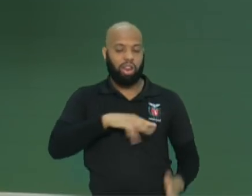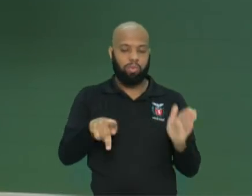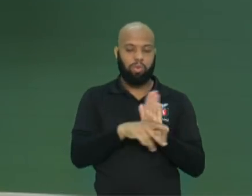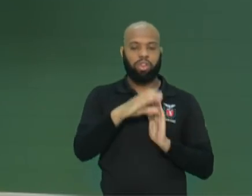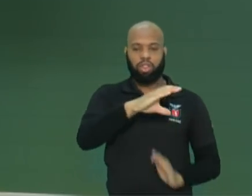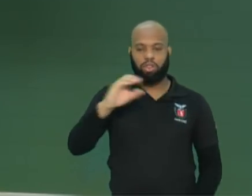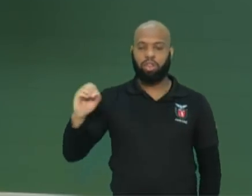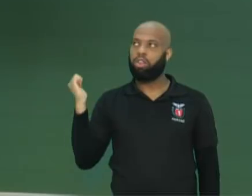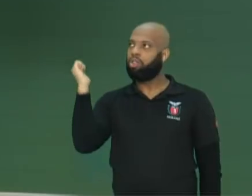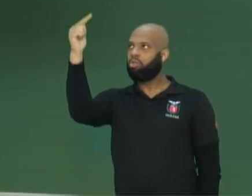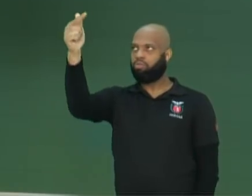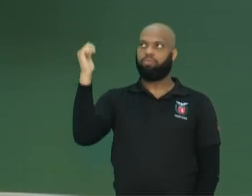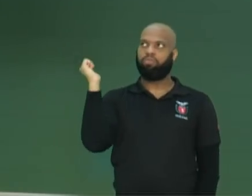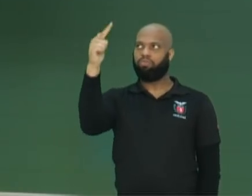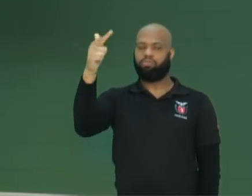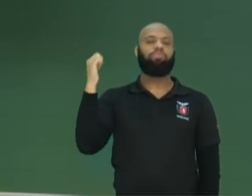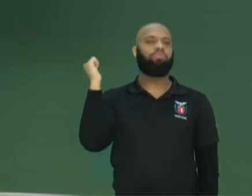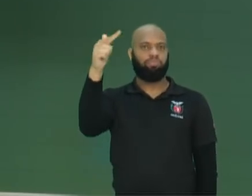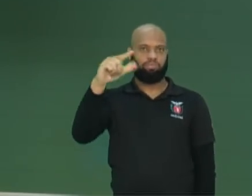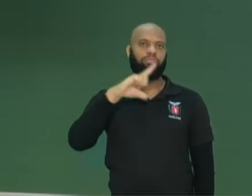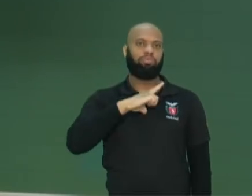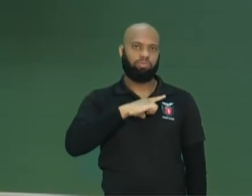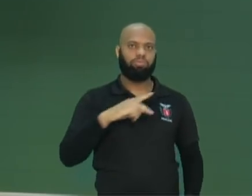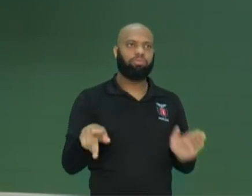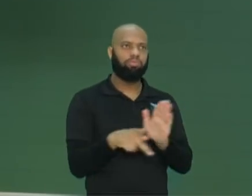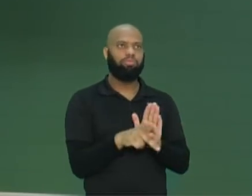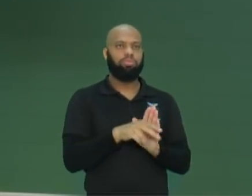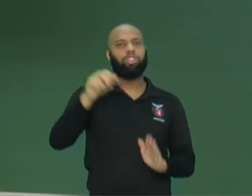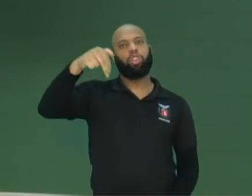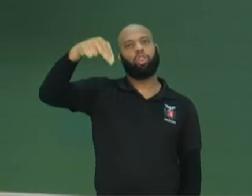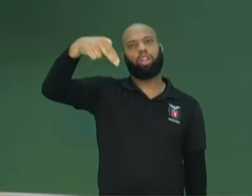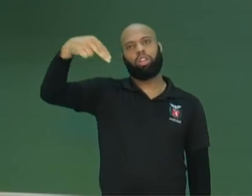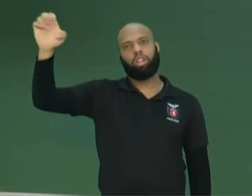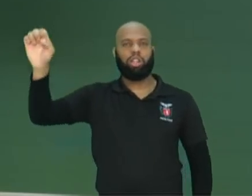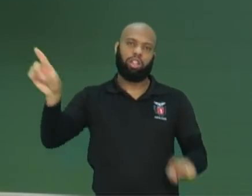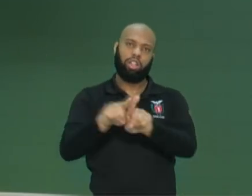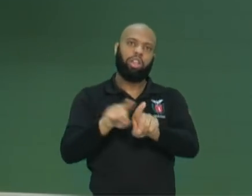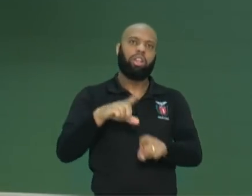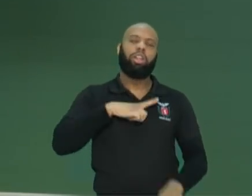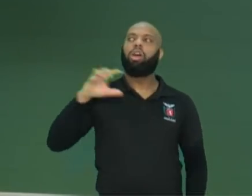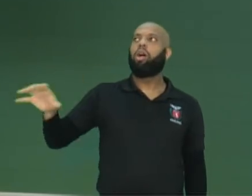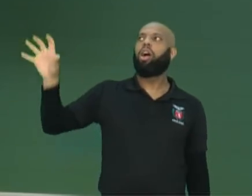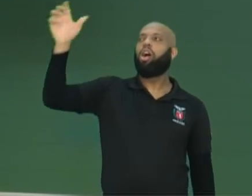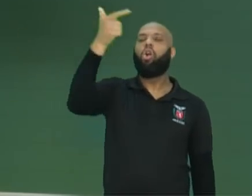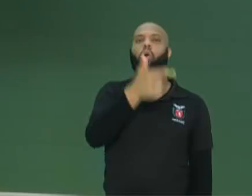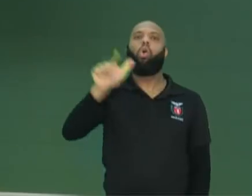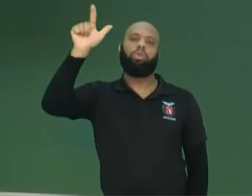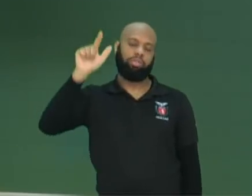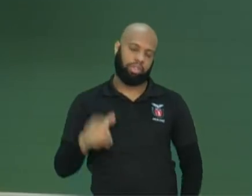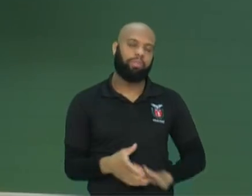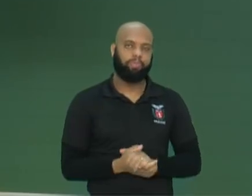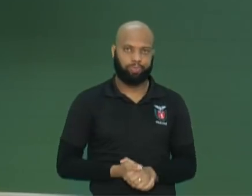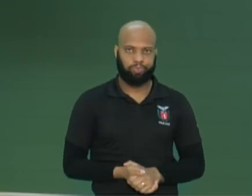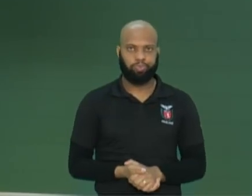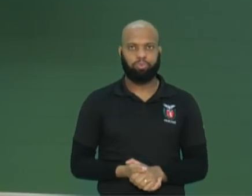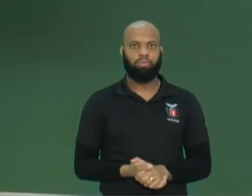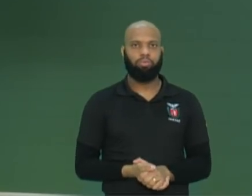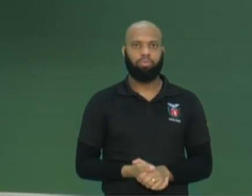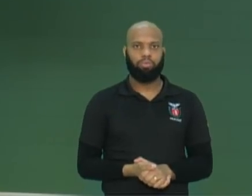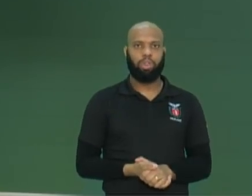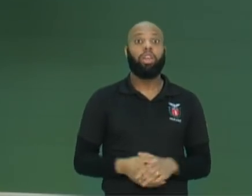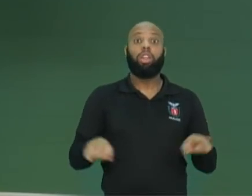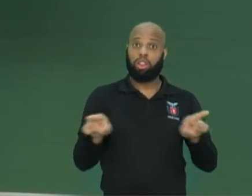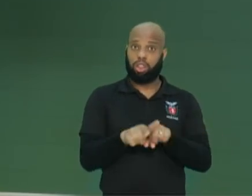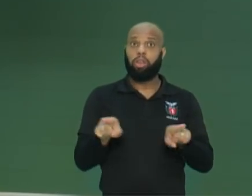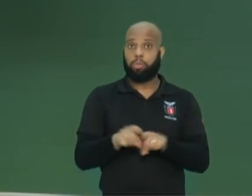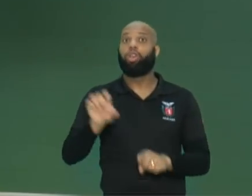Centro-Oeste é relativamente maior do que outras regiões do Brasil ali, como o Nordeste, o Norte e o